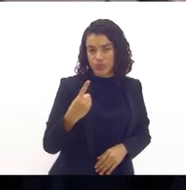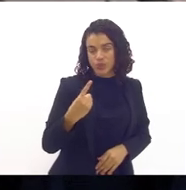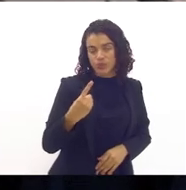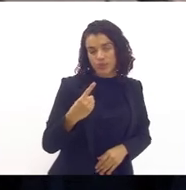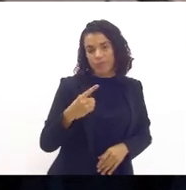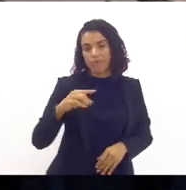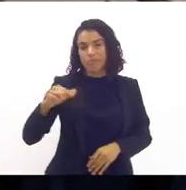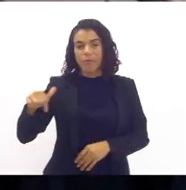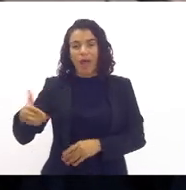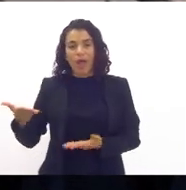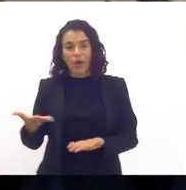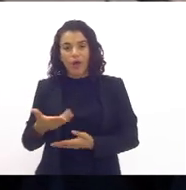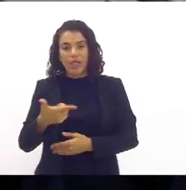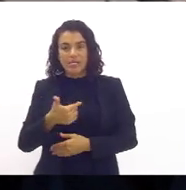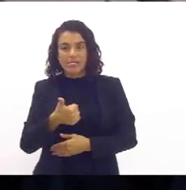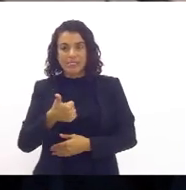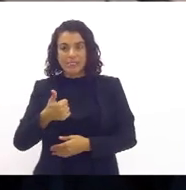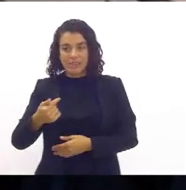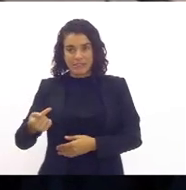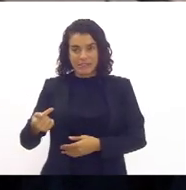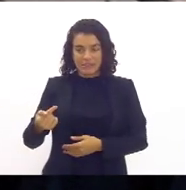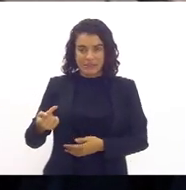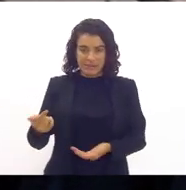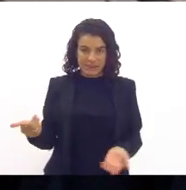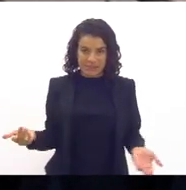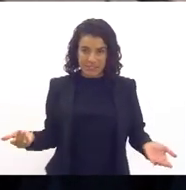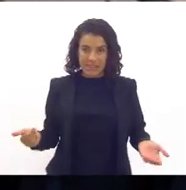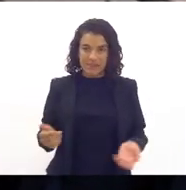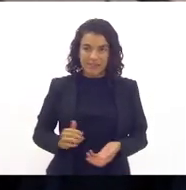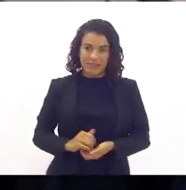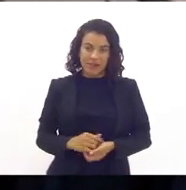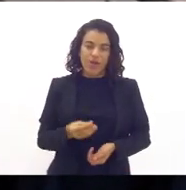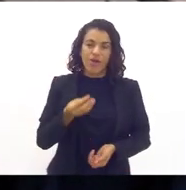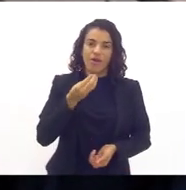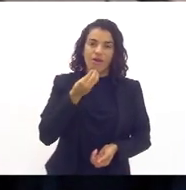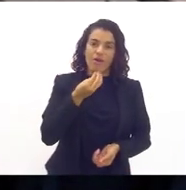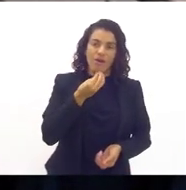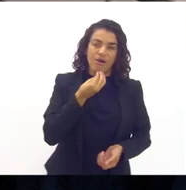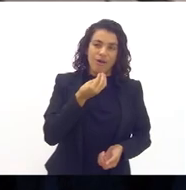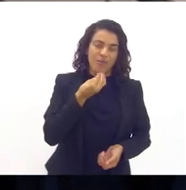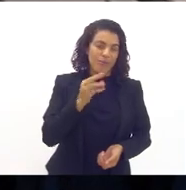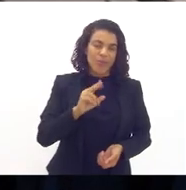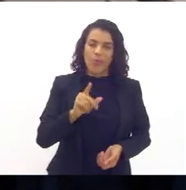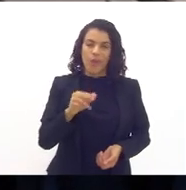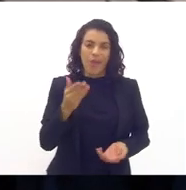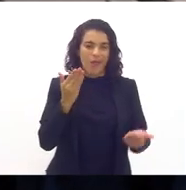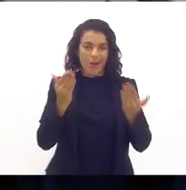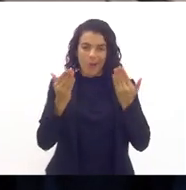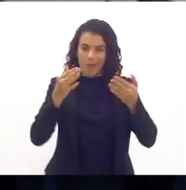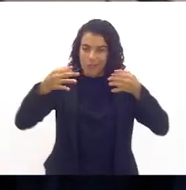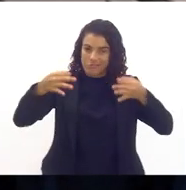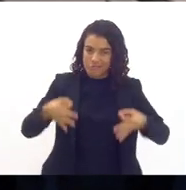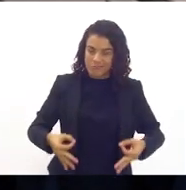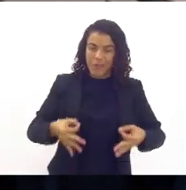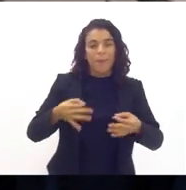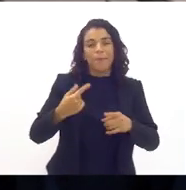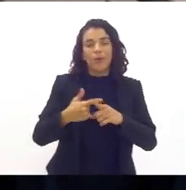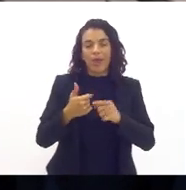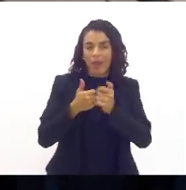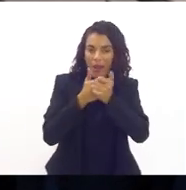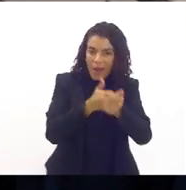21%, 21,6, para ser preciso. É claro que não é esta comparação, porque isto é mês a